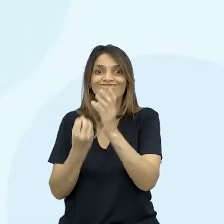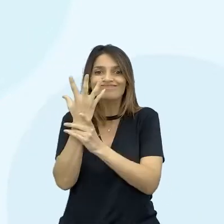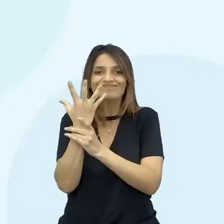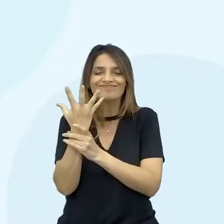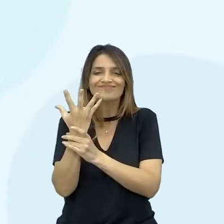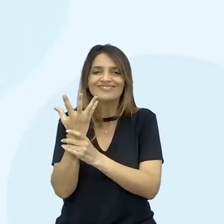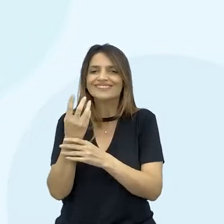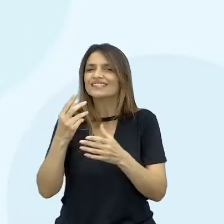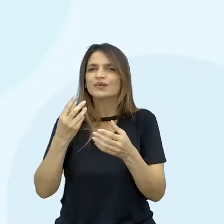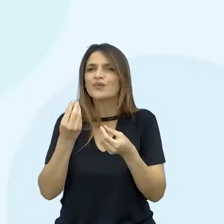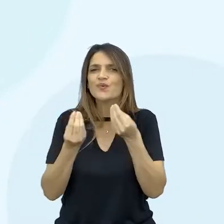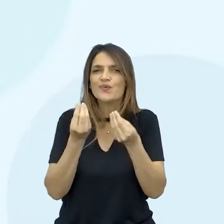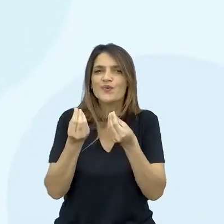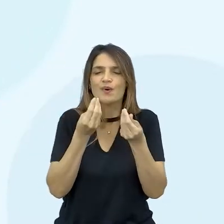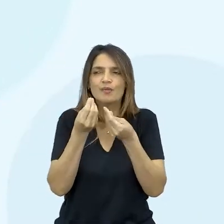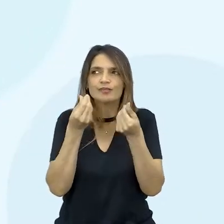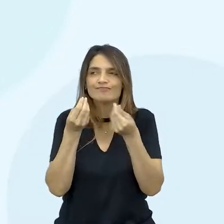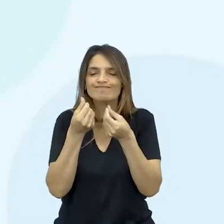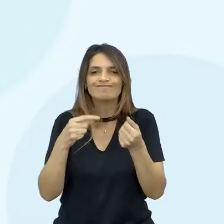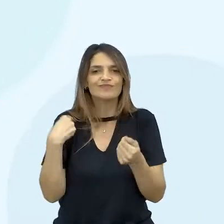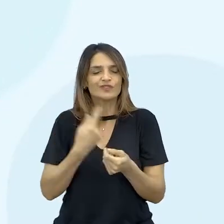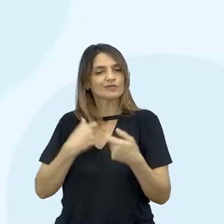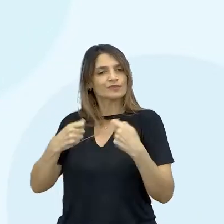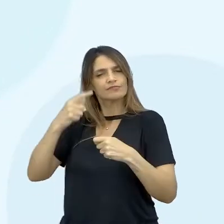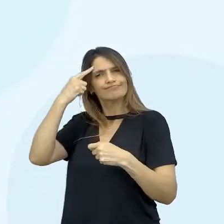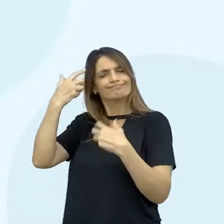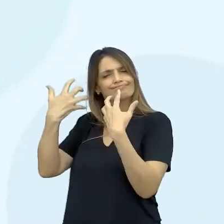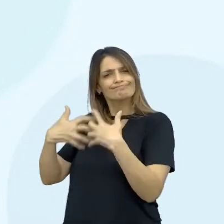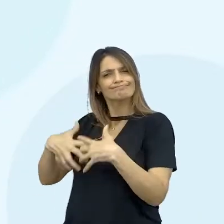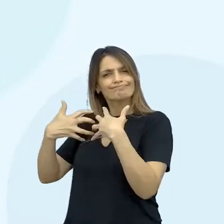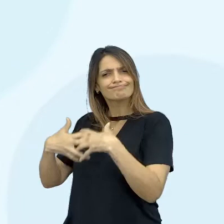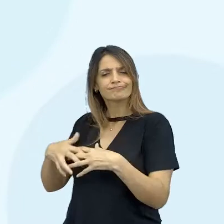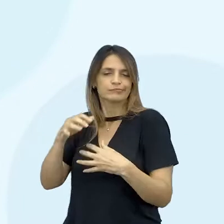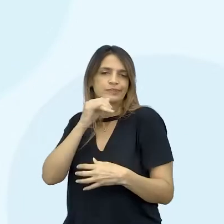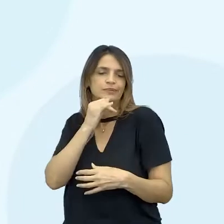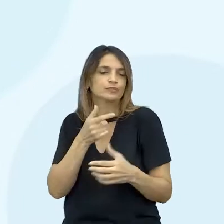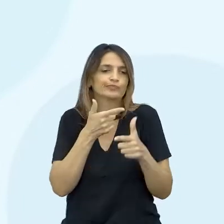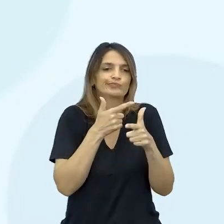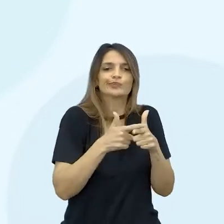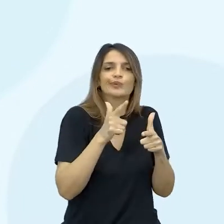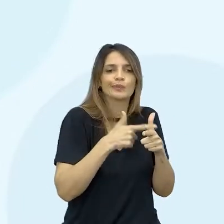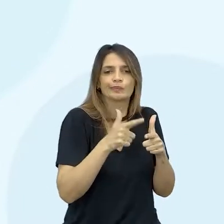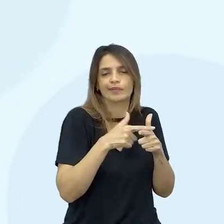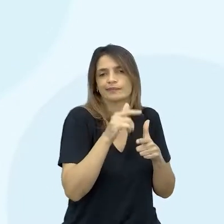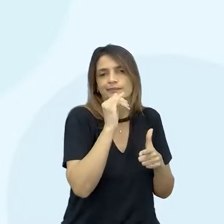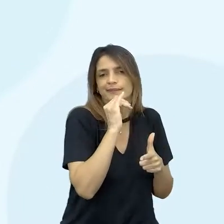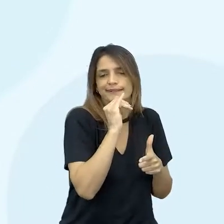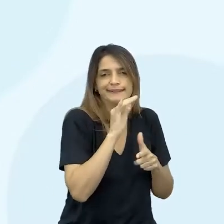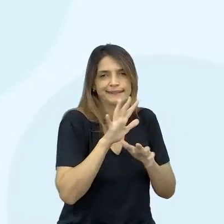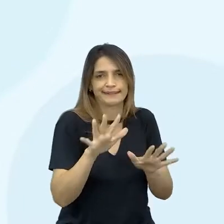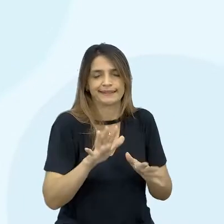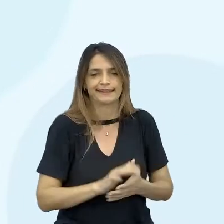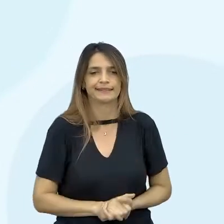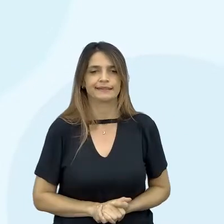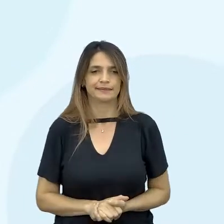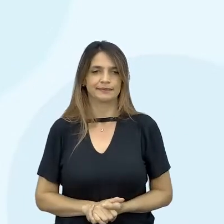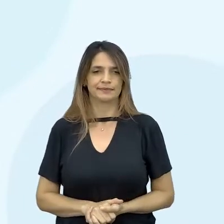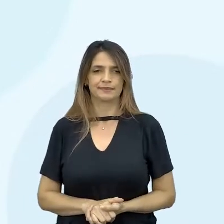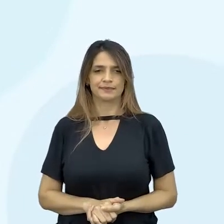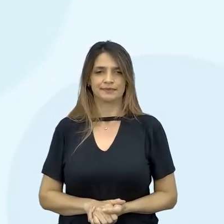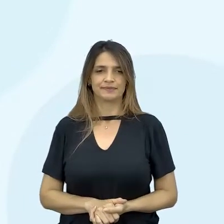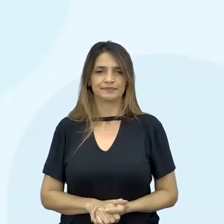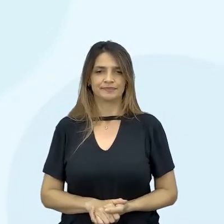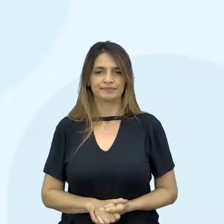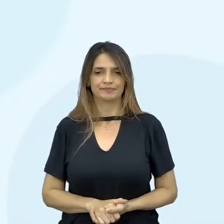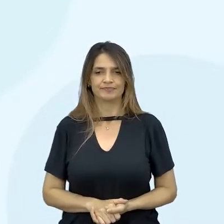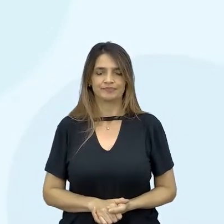vamos pensar aqui, vamos pensar um problema, né? Vou dar um exemplo, mas aí os estudantes vão ter